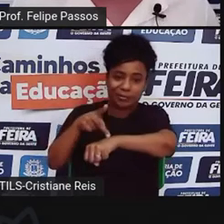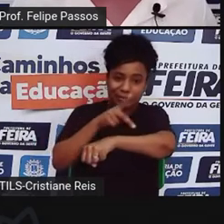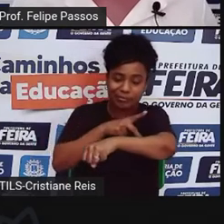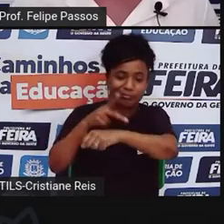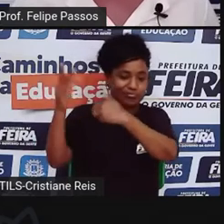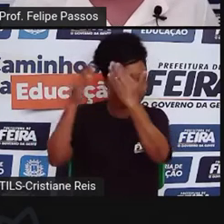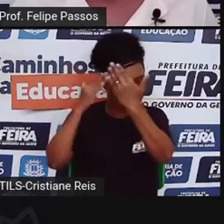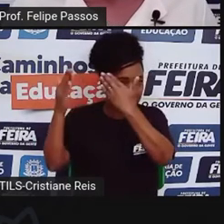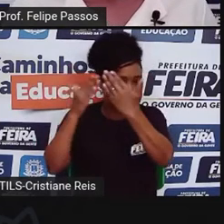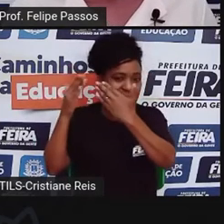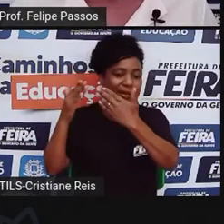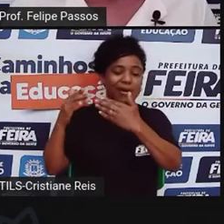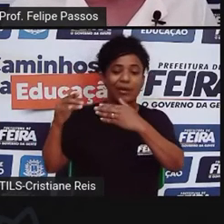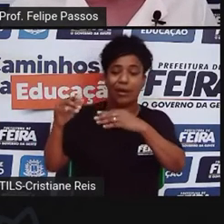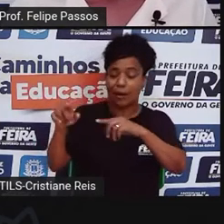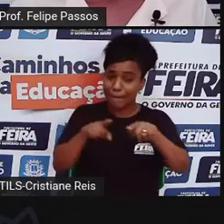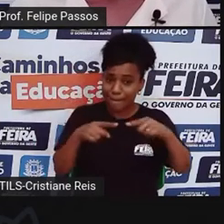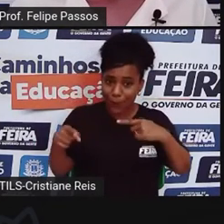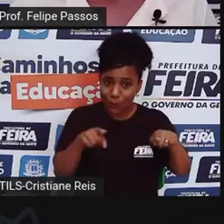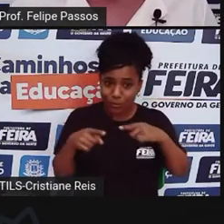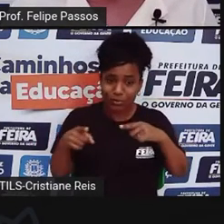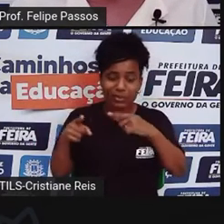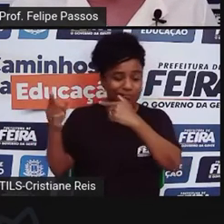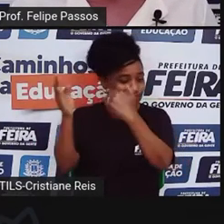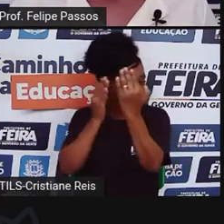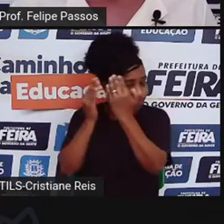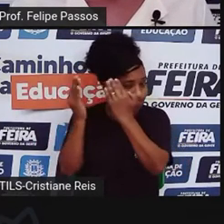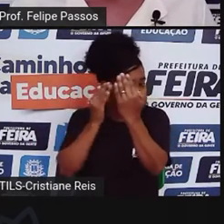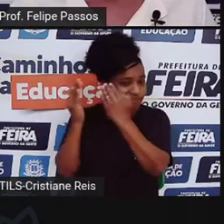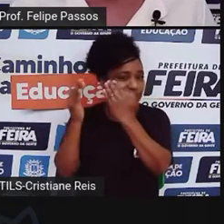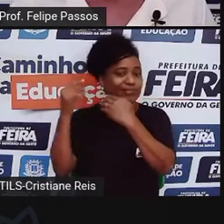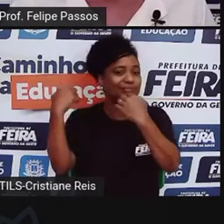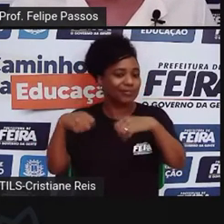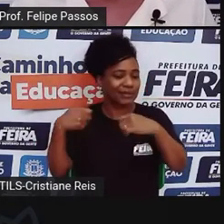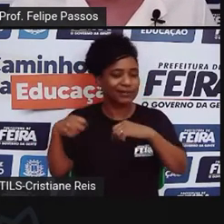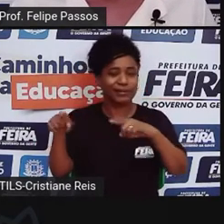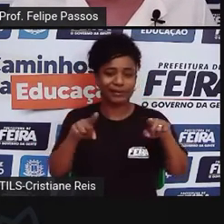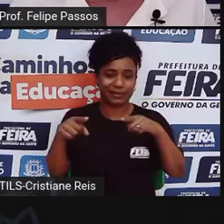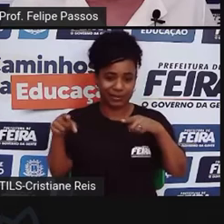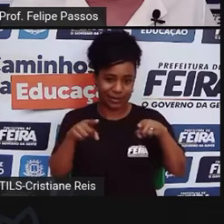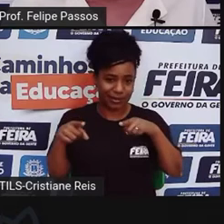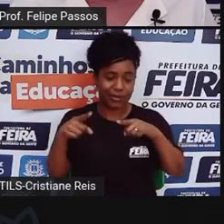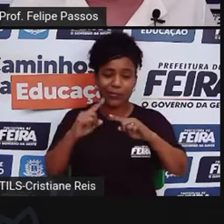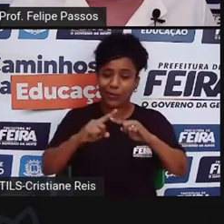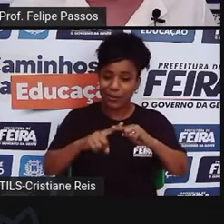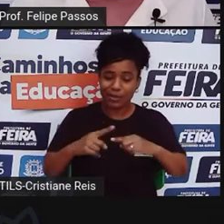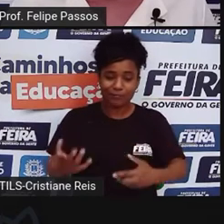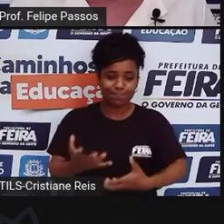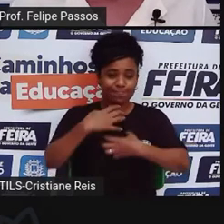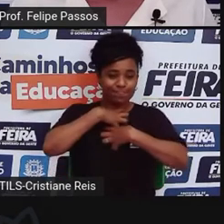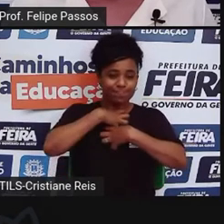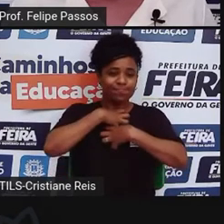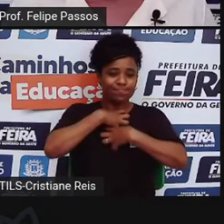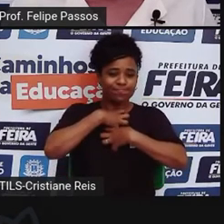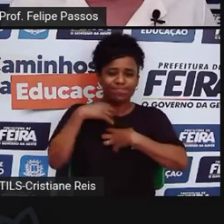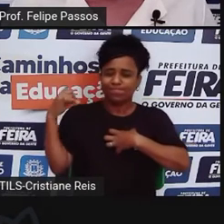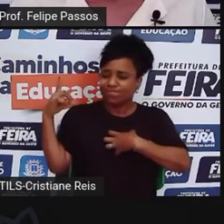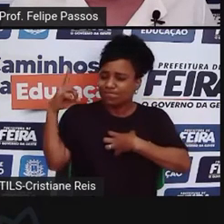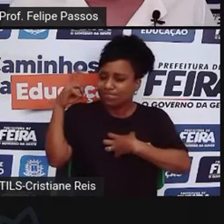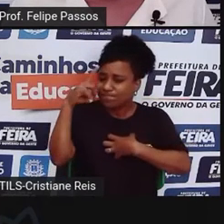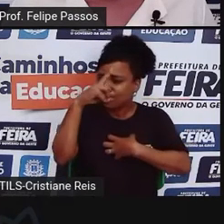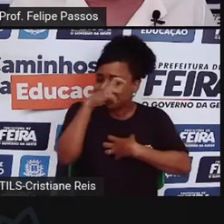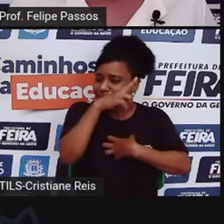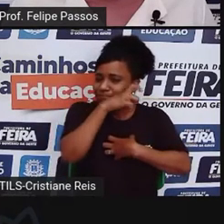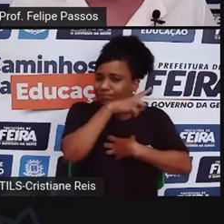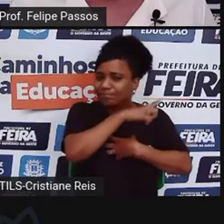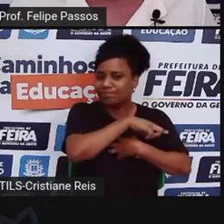musicoterapeutas, porque, infelizmente, a gente está vivendo um momento de dificuldade de lidar com os sentimentos. E, principalmente, essa fase que a gente, das